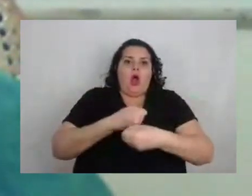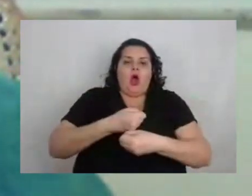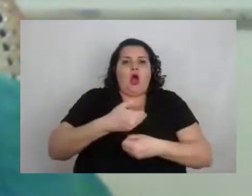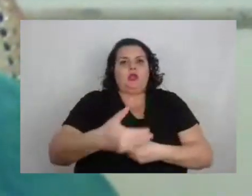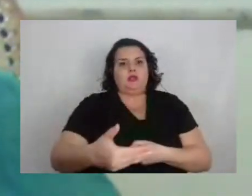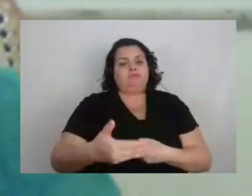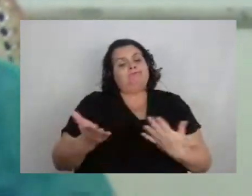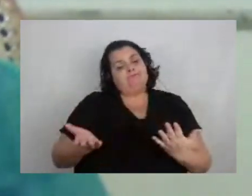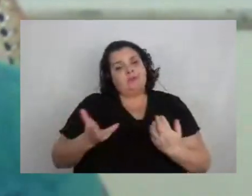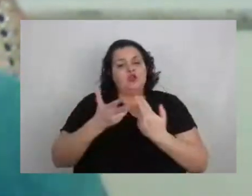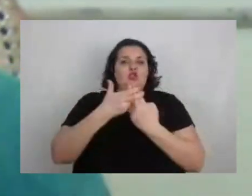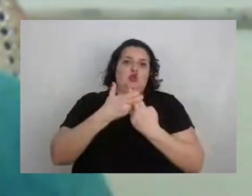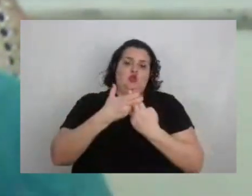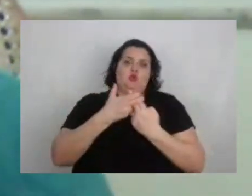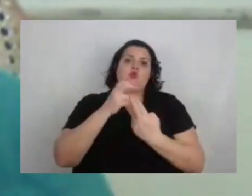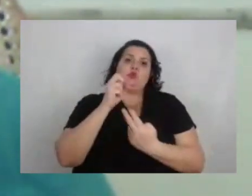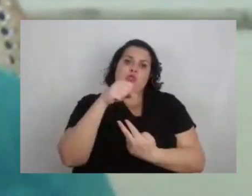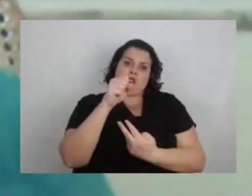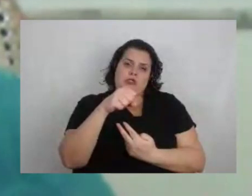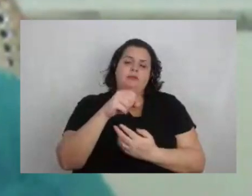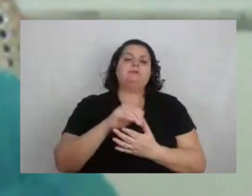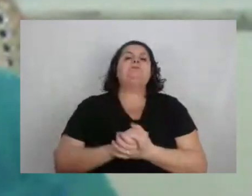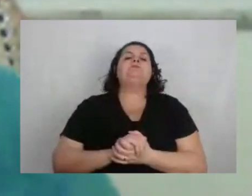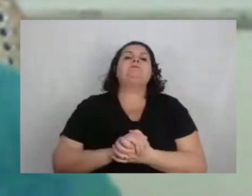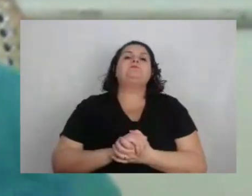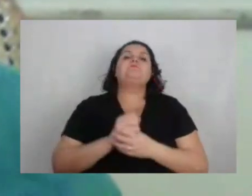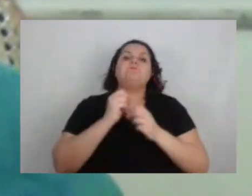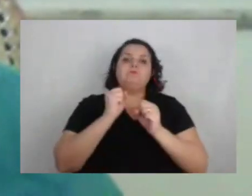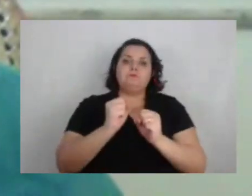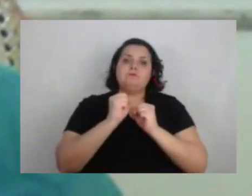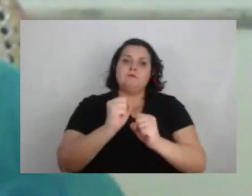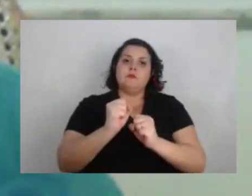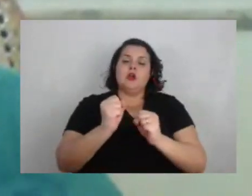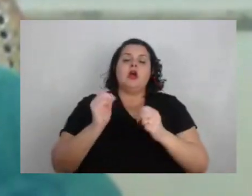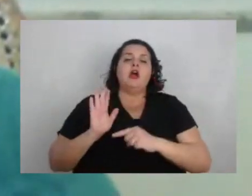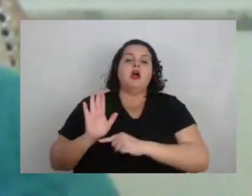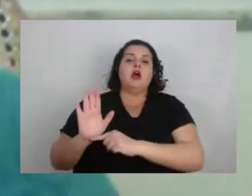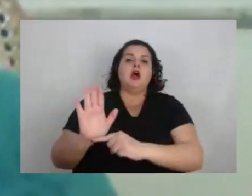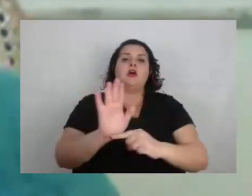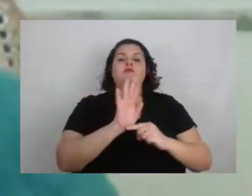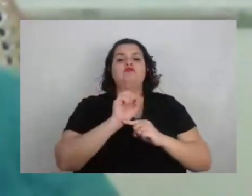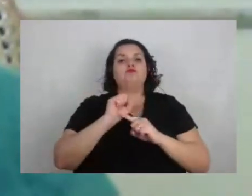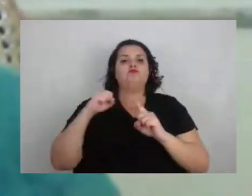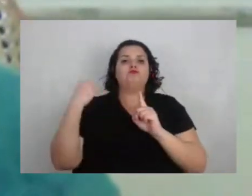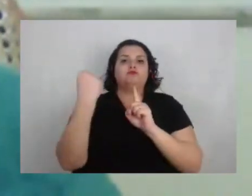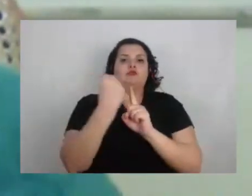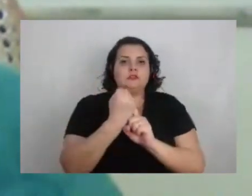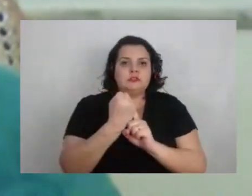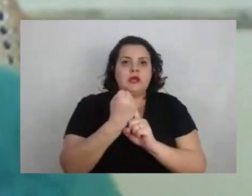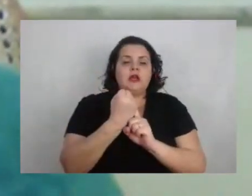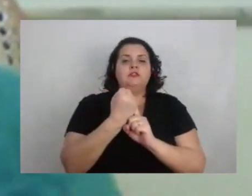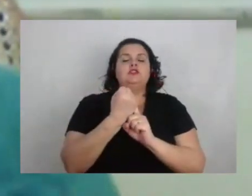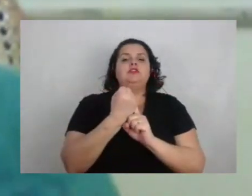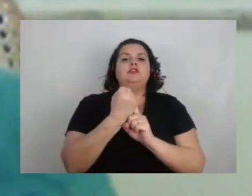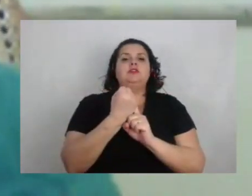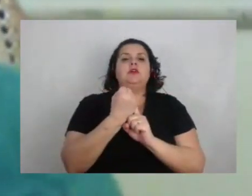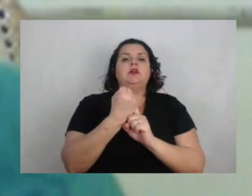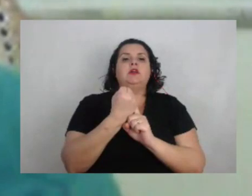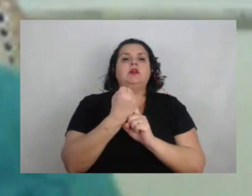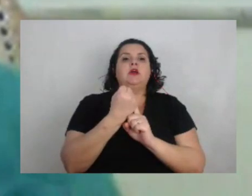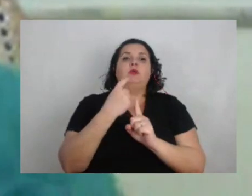SUS pode reencontrar na sociedade civil de onde ele nasceu e com